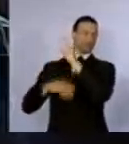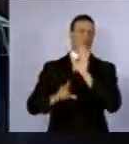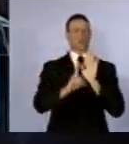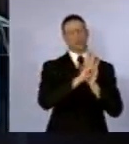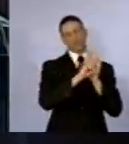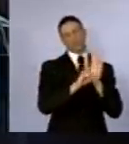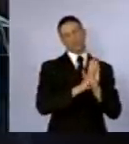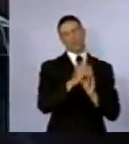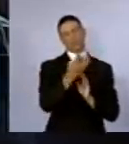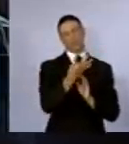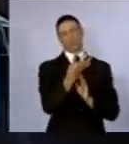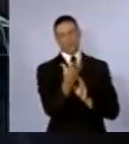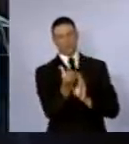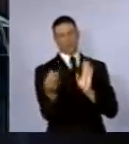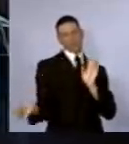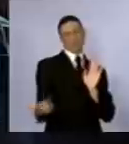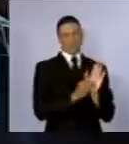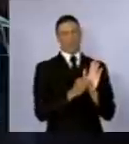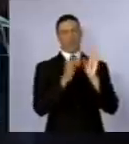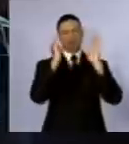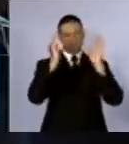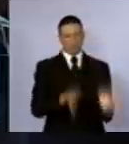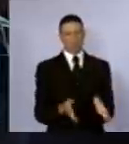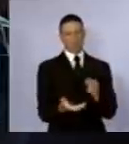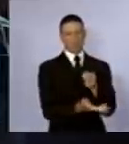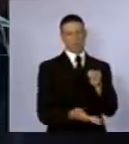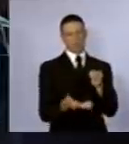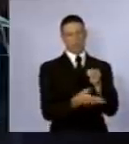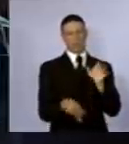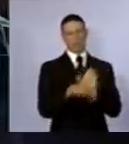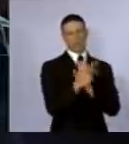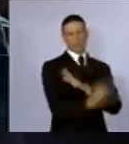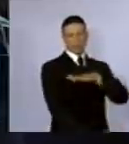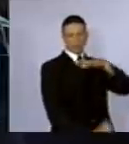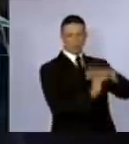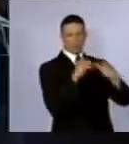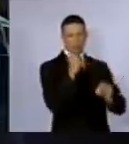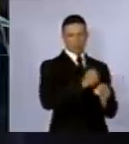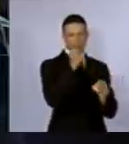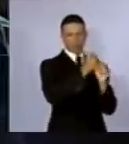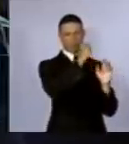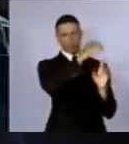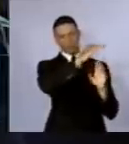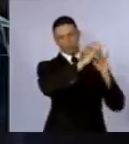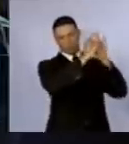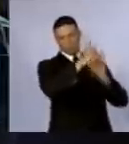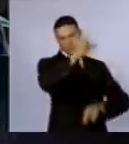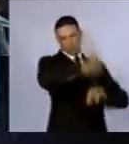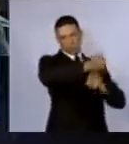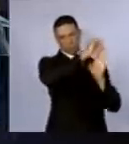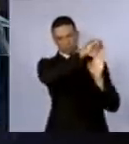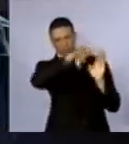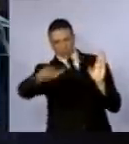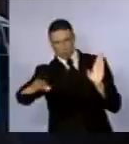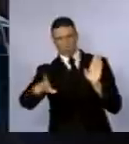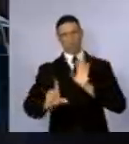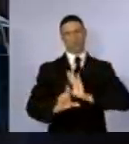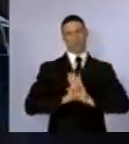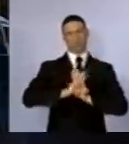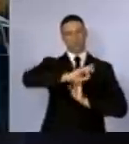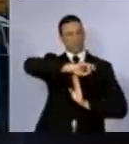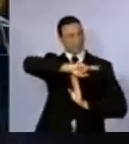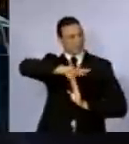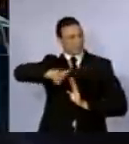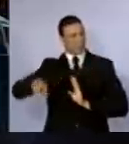que consolidou toda a base anterior do caso do setor elétrico, e, a partir de então, existe toda uma legislação sobre essa faixa de